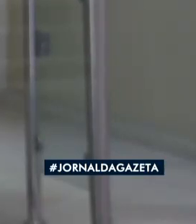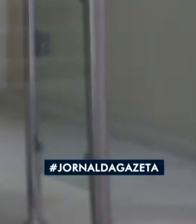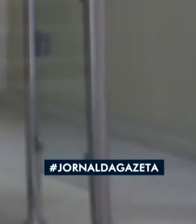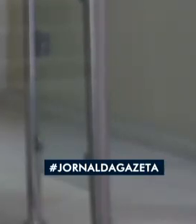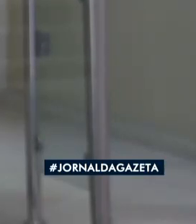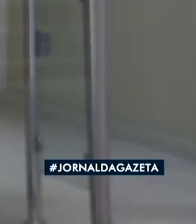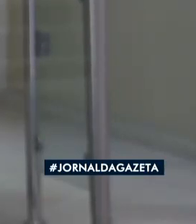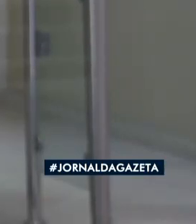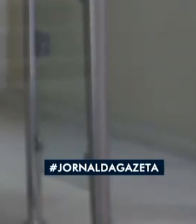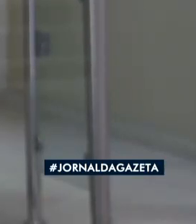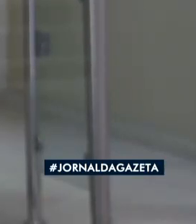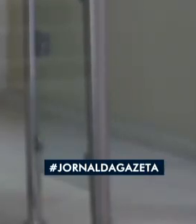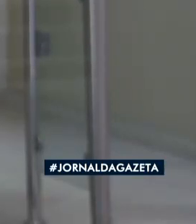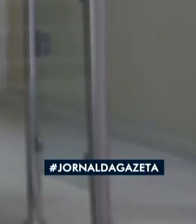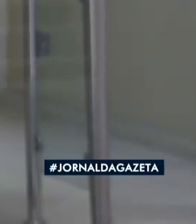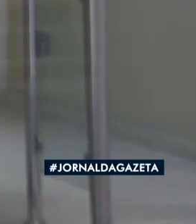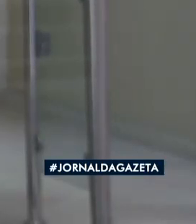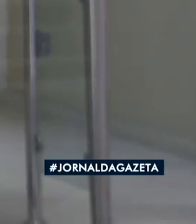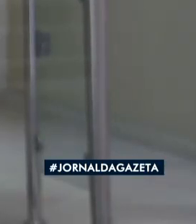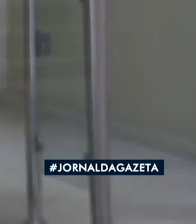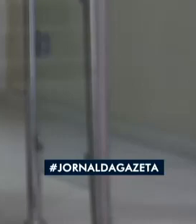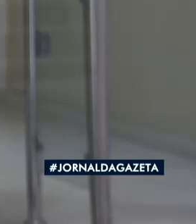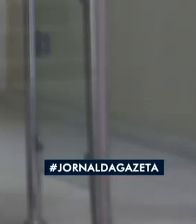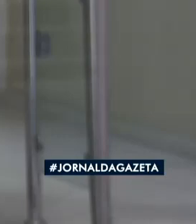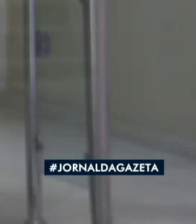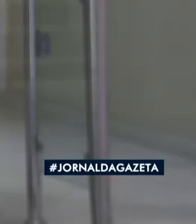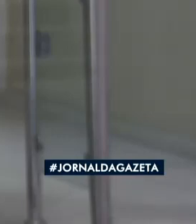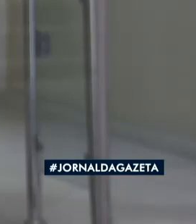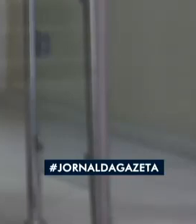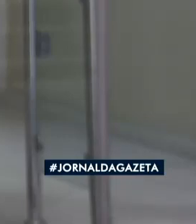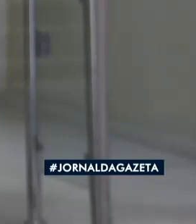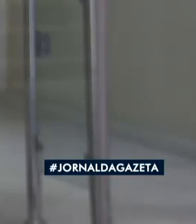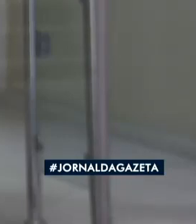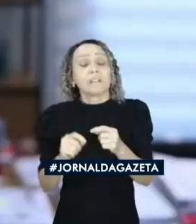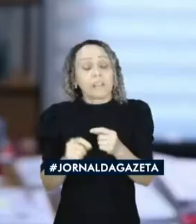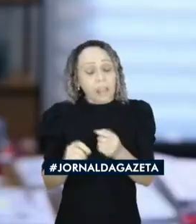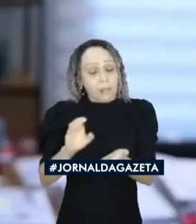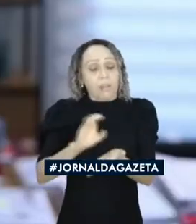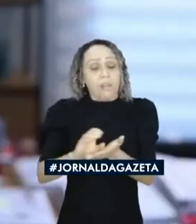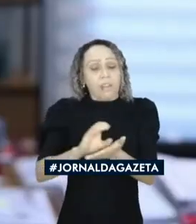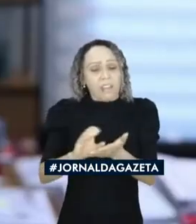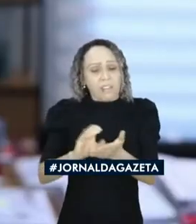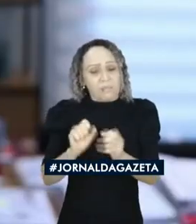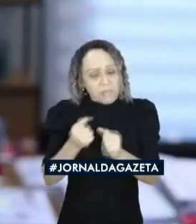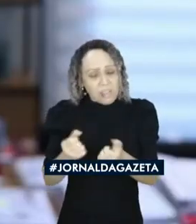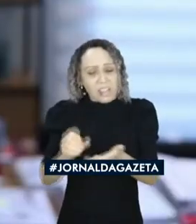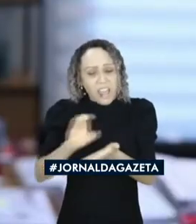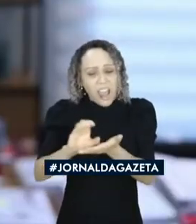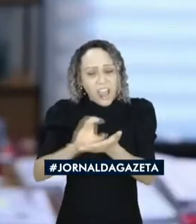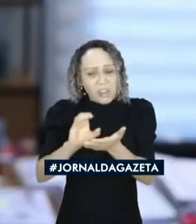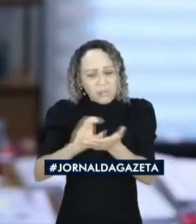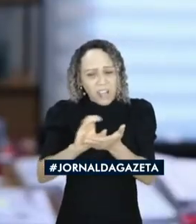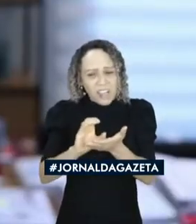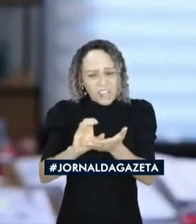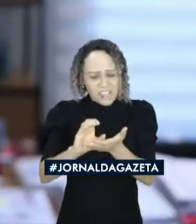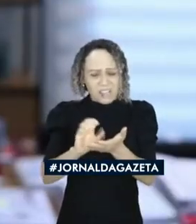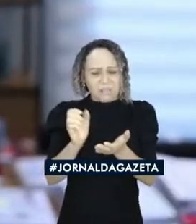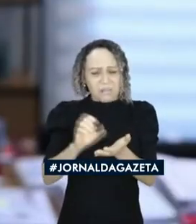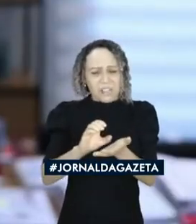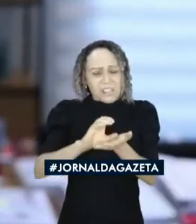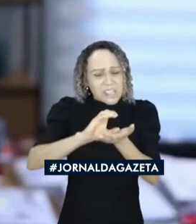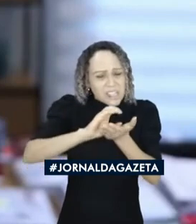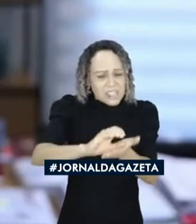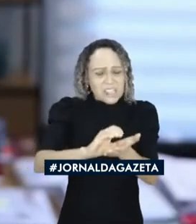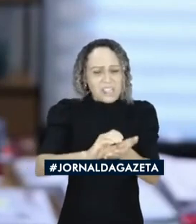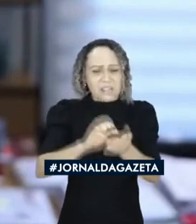eventual governo dele e que, se for necessário, vai remanejar verba de outros setores. A educação é a única coisa que pode